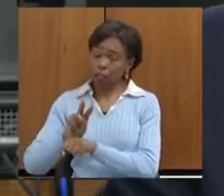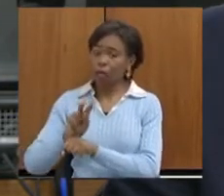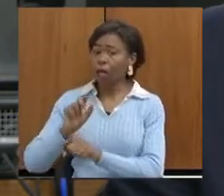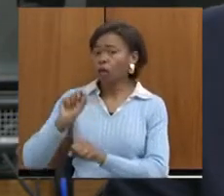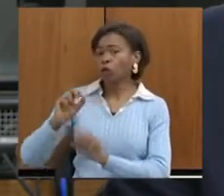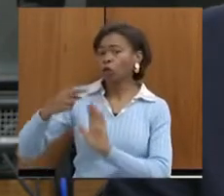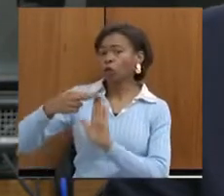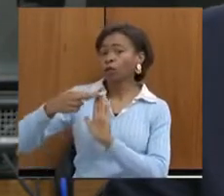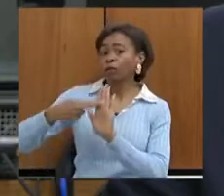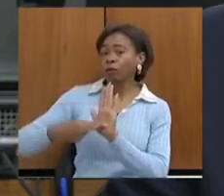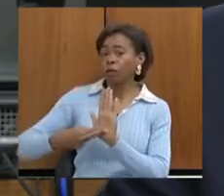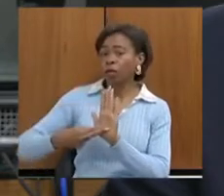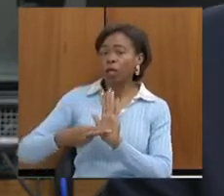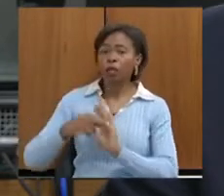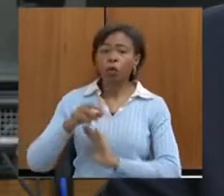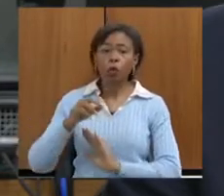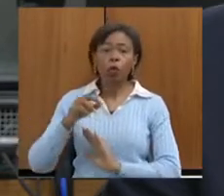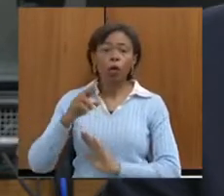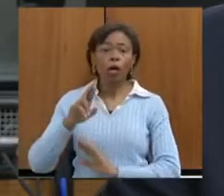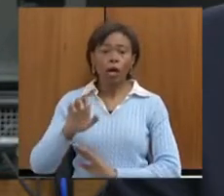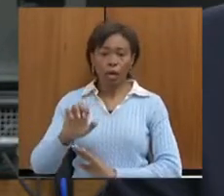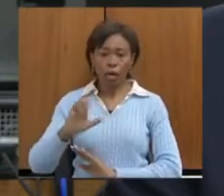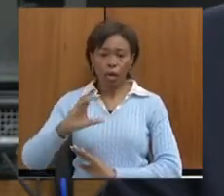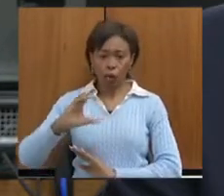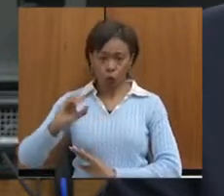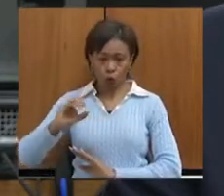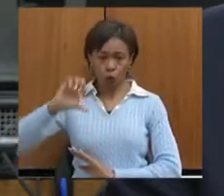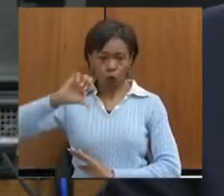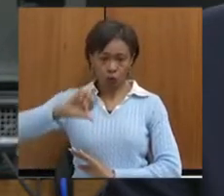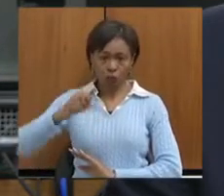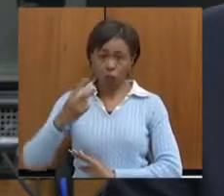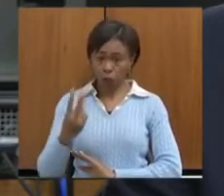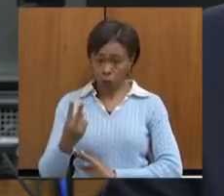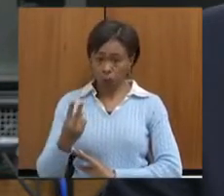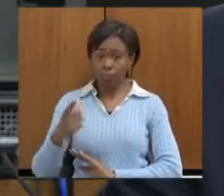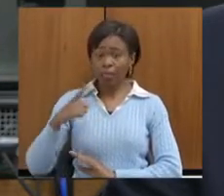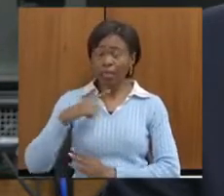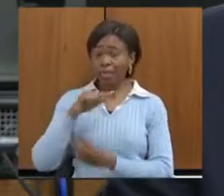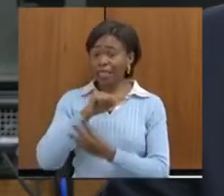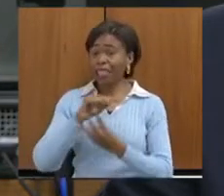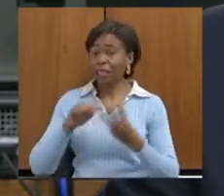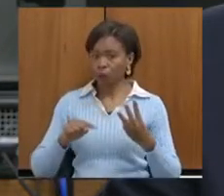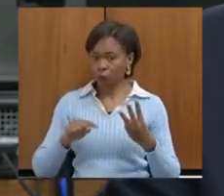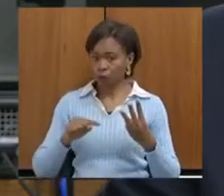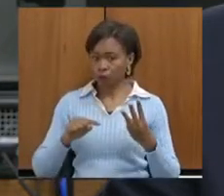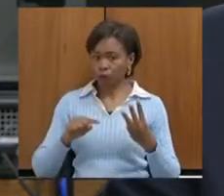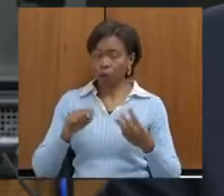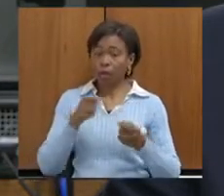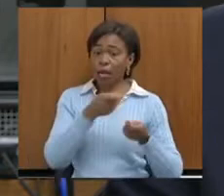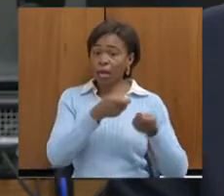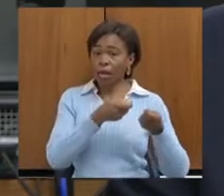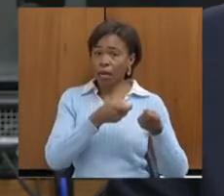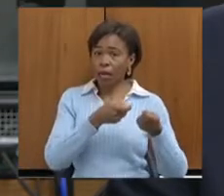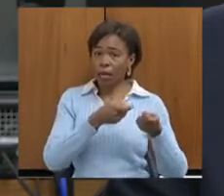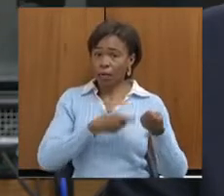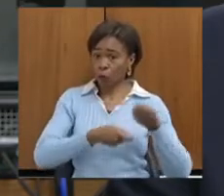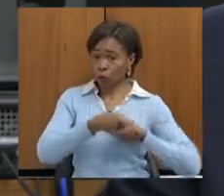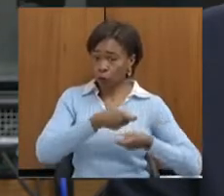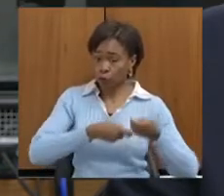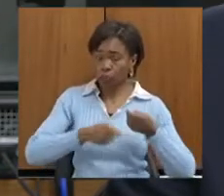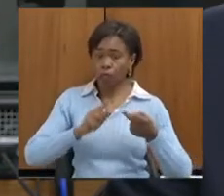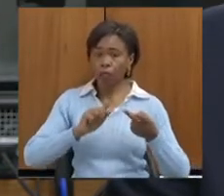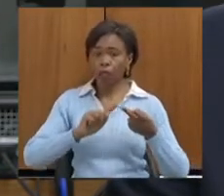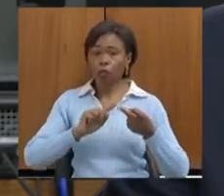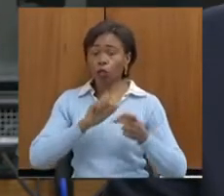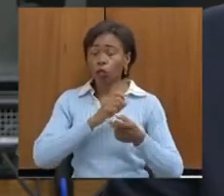acordo com relatório da eco-92 é composta por três pilares economia o Pilar social